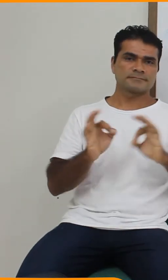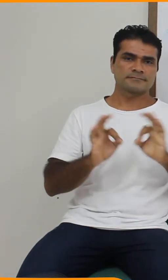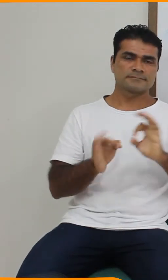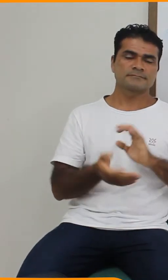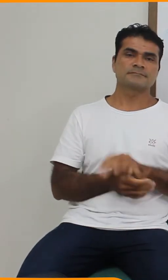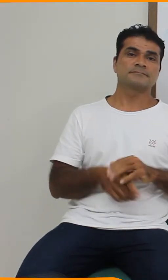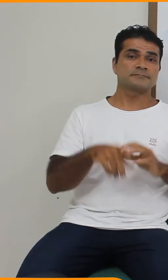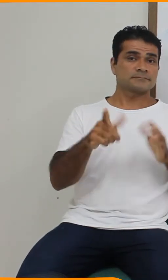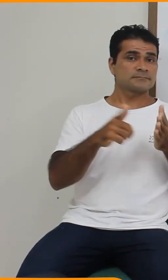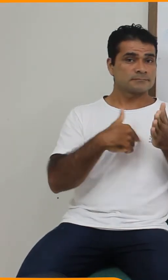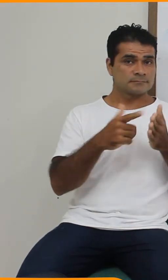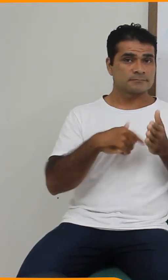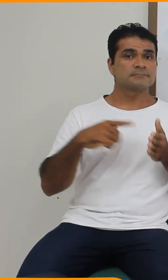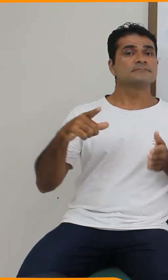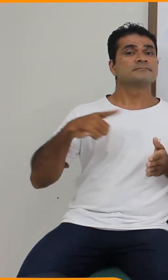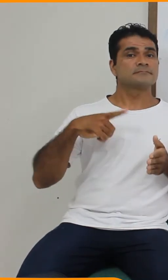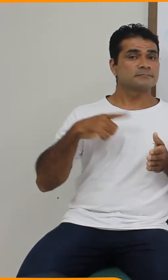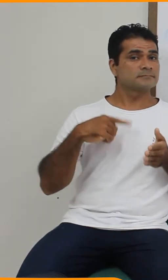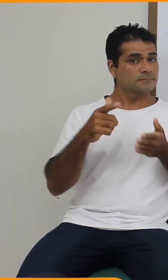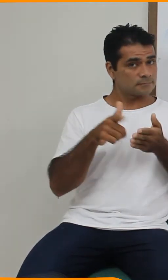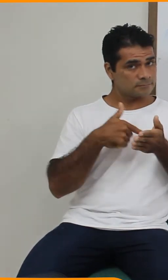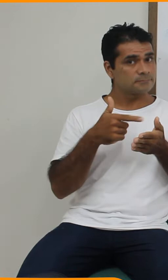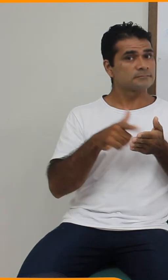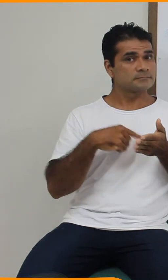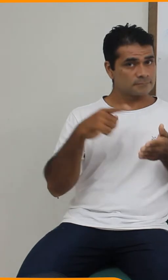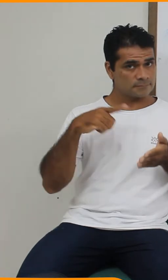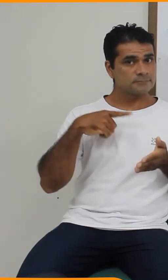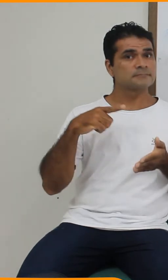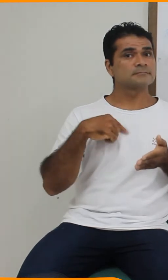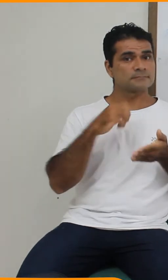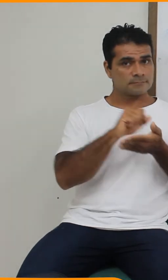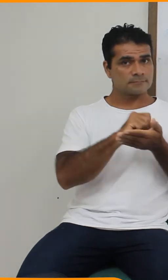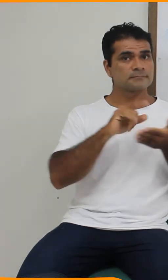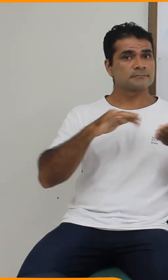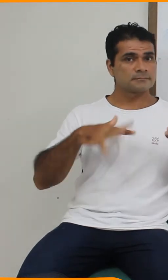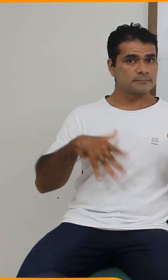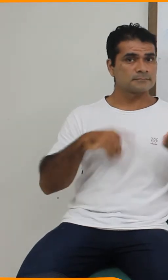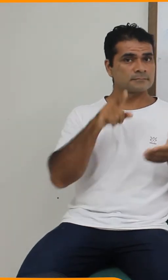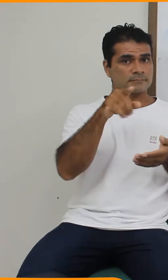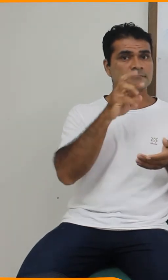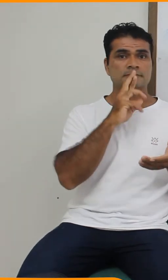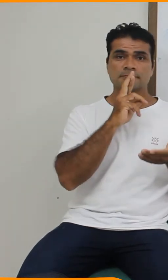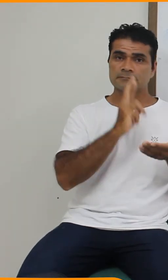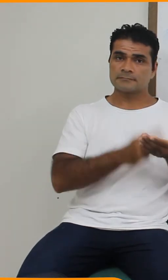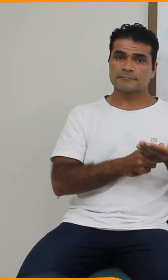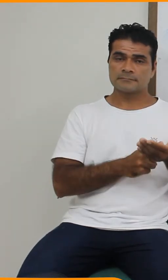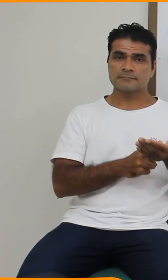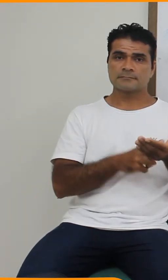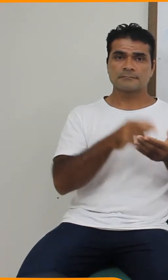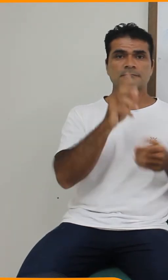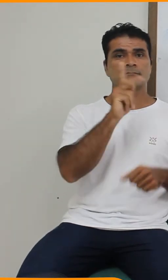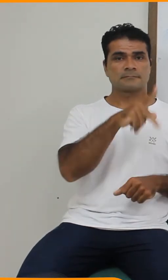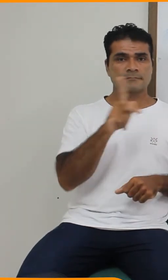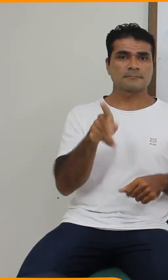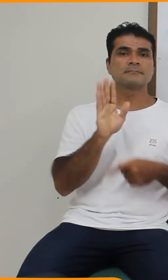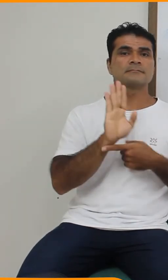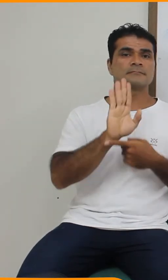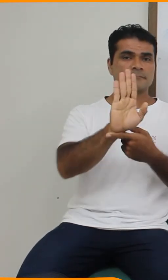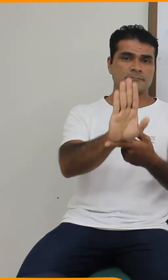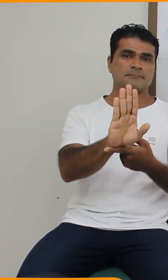livro de vocês, que se vocês não fizeram ainda, vocês vão fazer com o auxílio do professor de vocês, tá